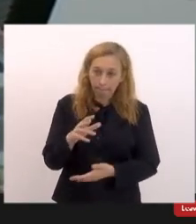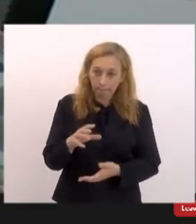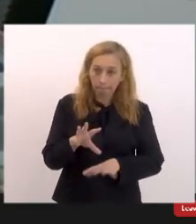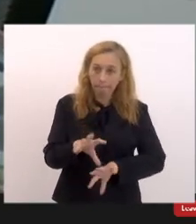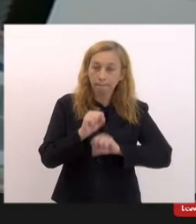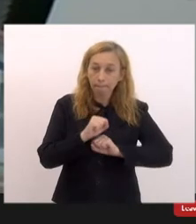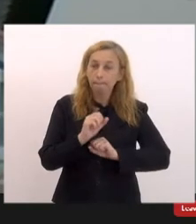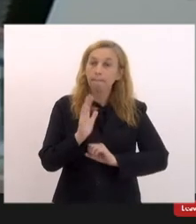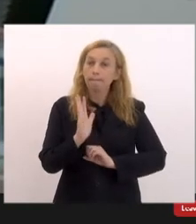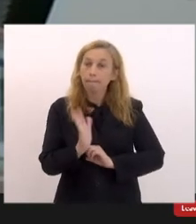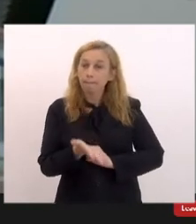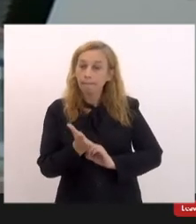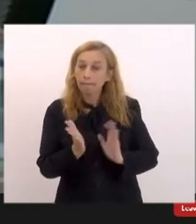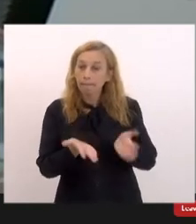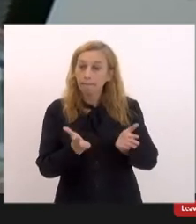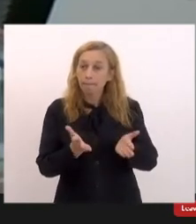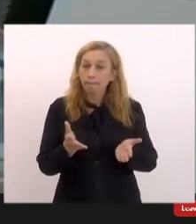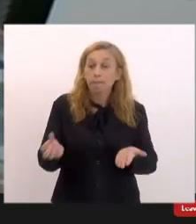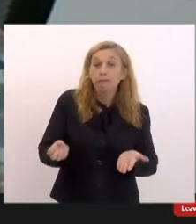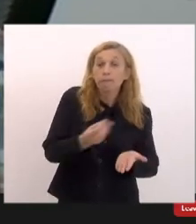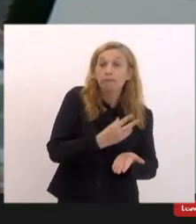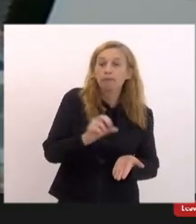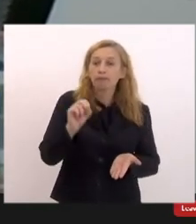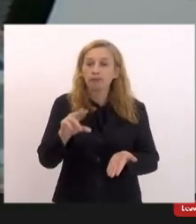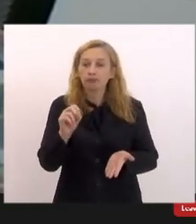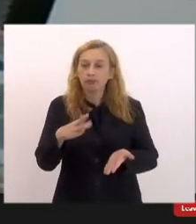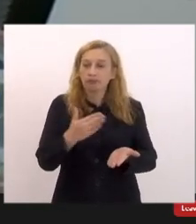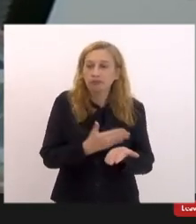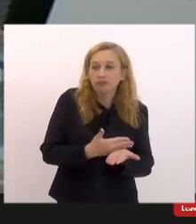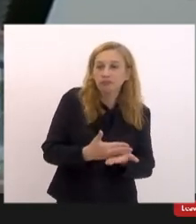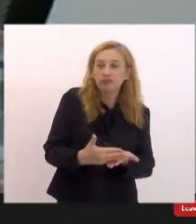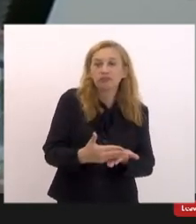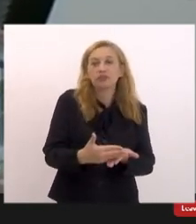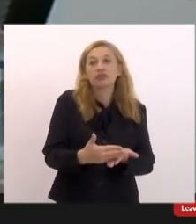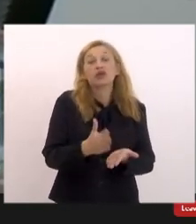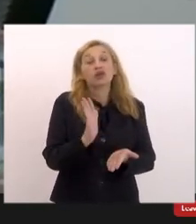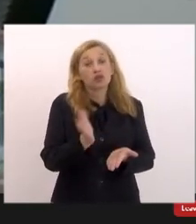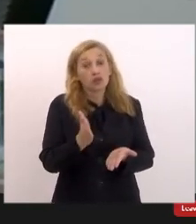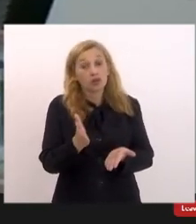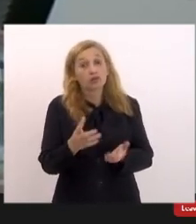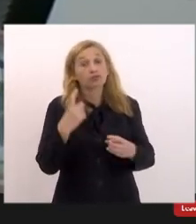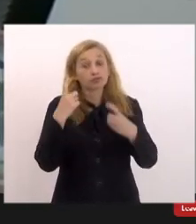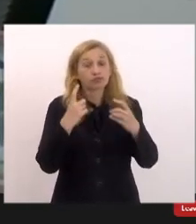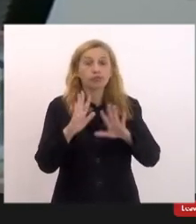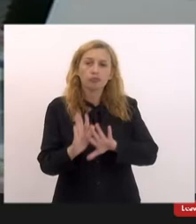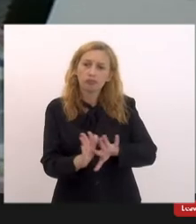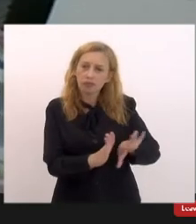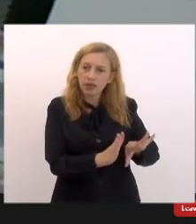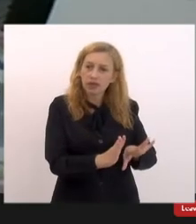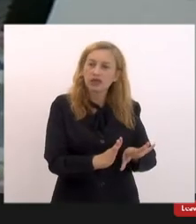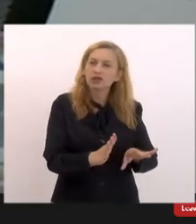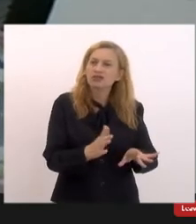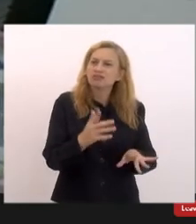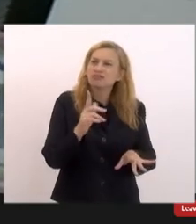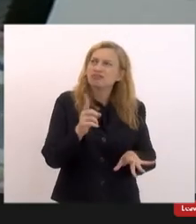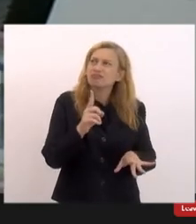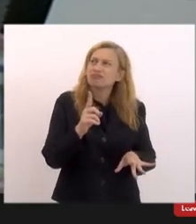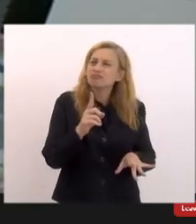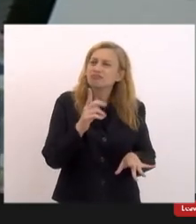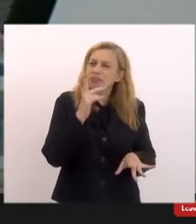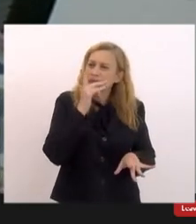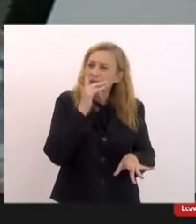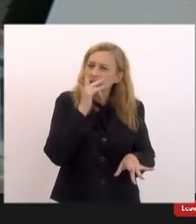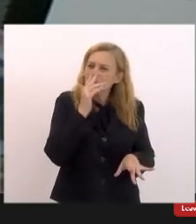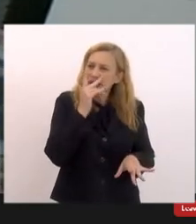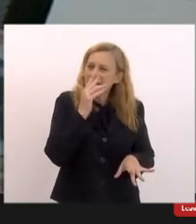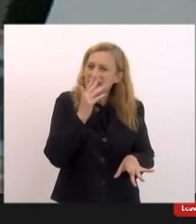que já começa a aparecer, provavelmente já é de transmissão comunitária, mas não parece ter, parece ser um pouco mais transmissível,